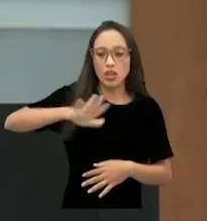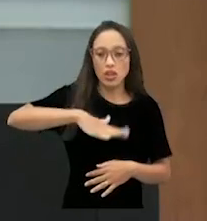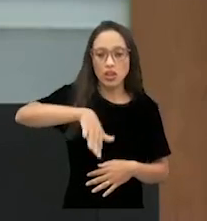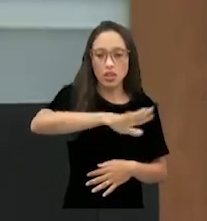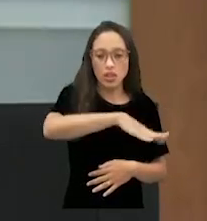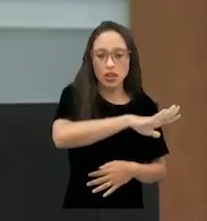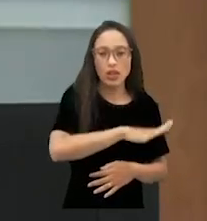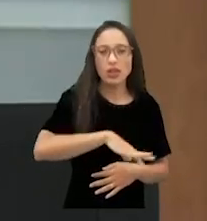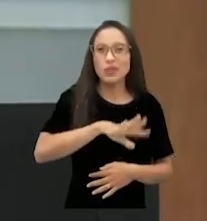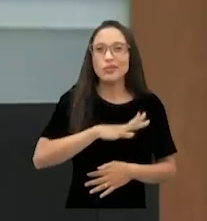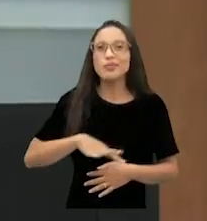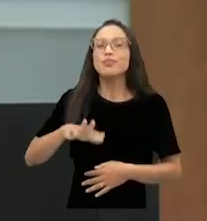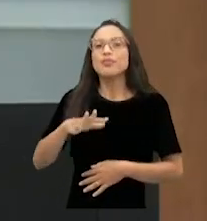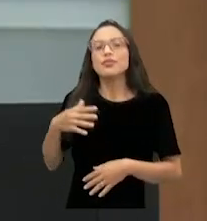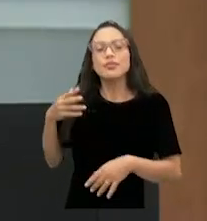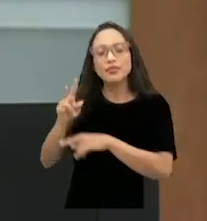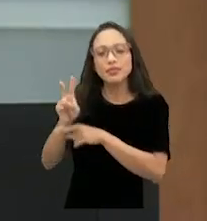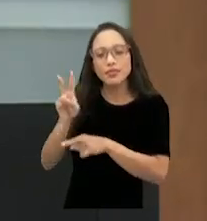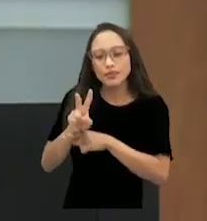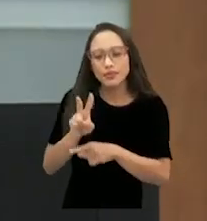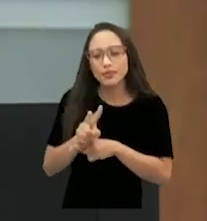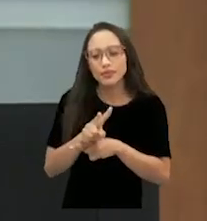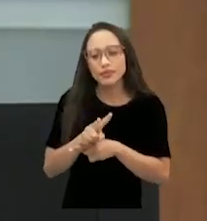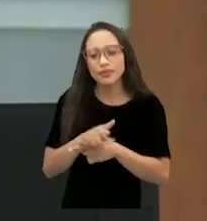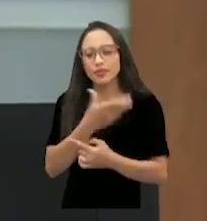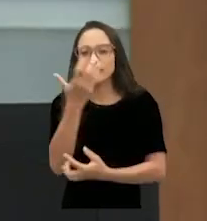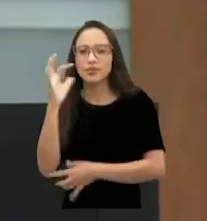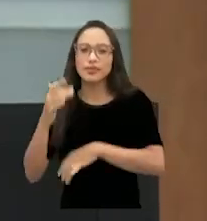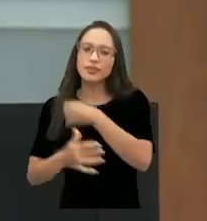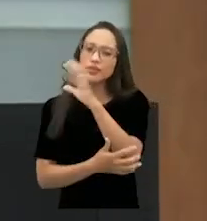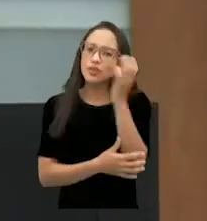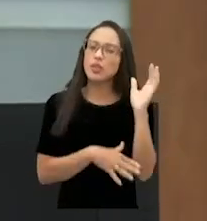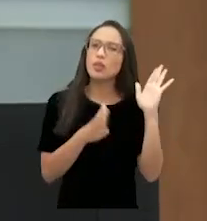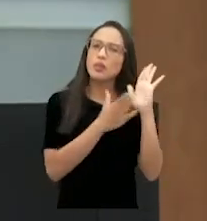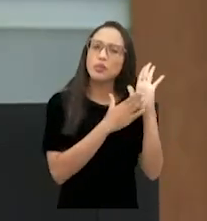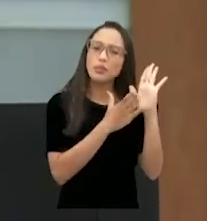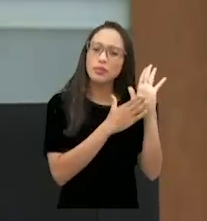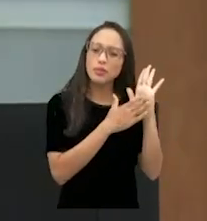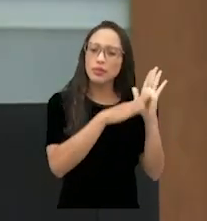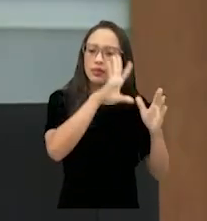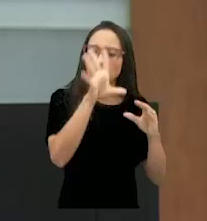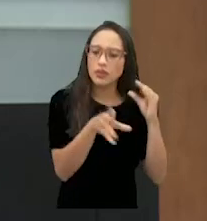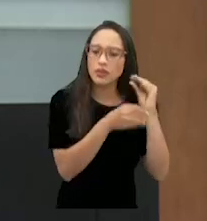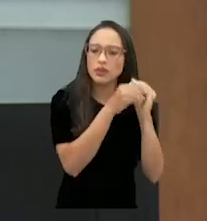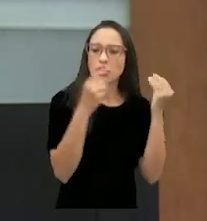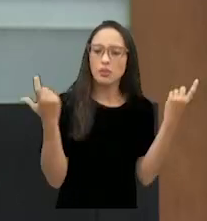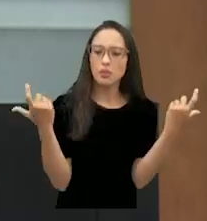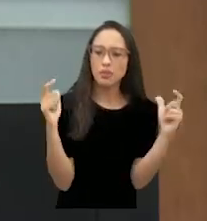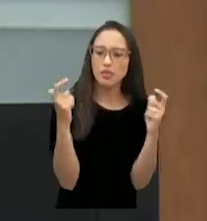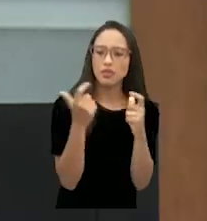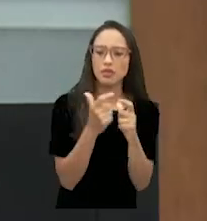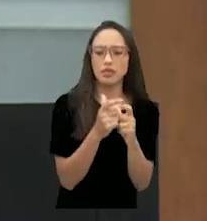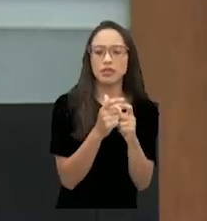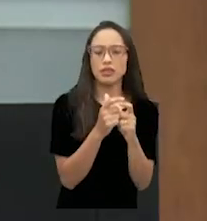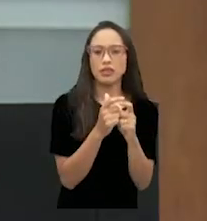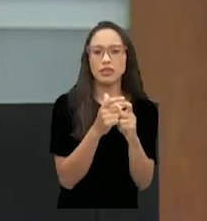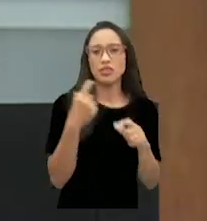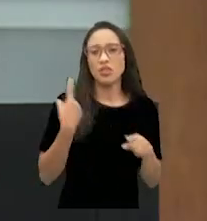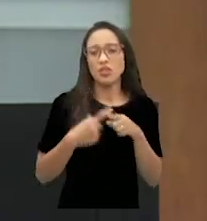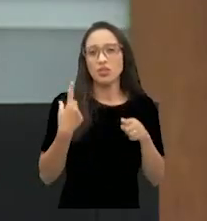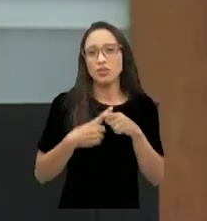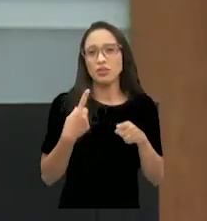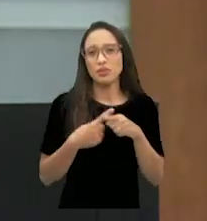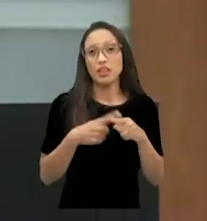de conservação, que propõem uma emenda para reduzir esse prazo, porque é um absurdo,